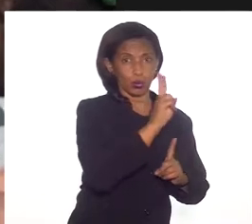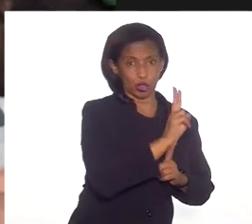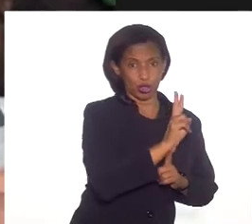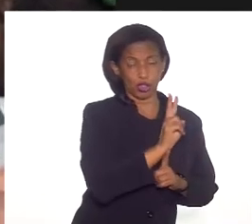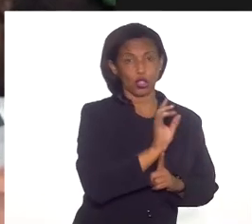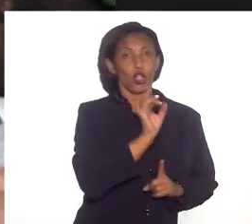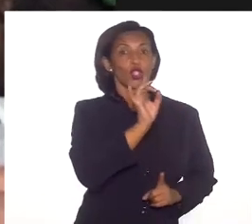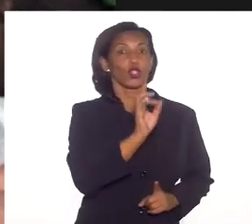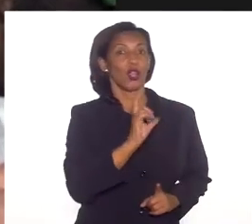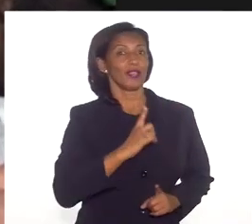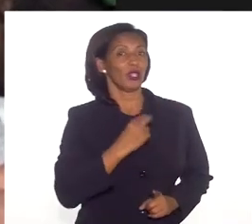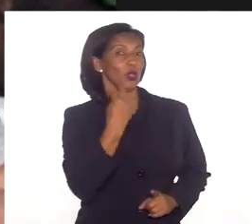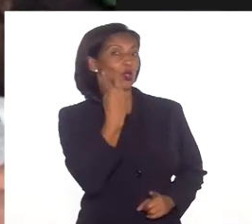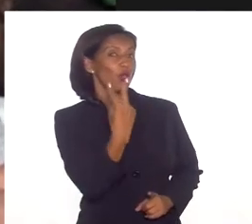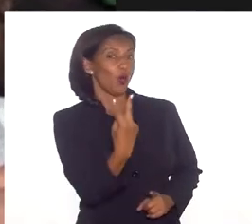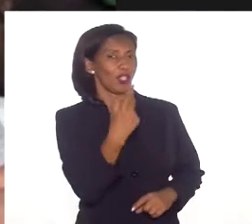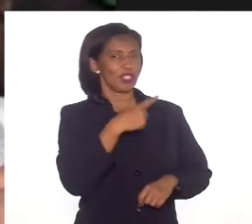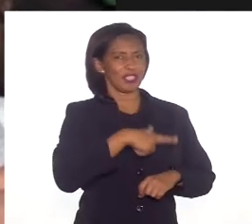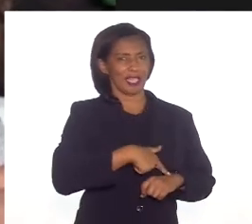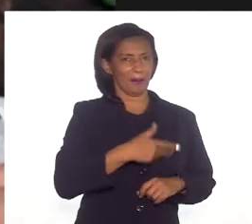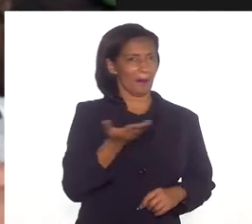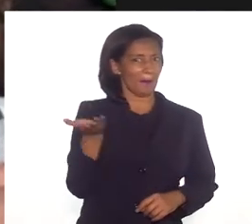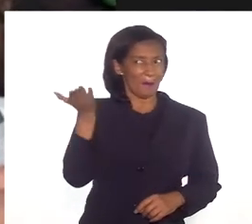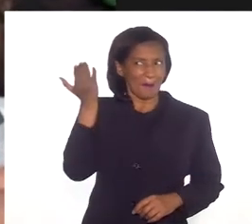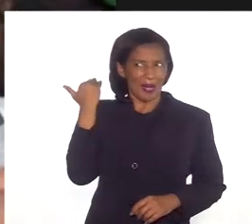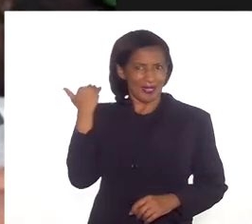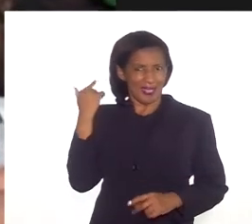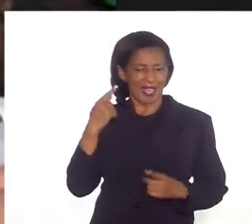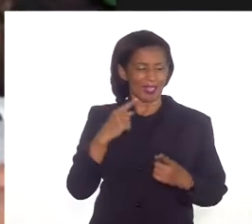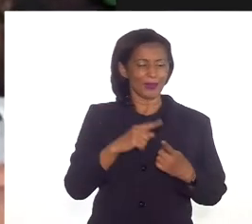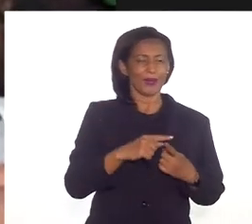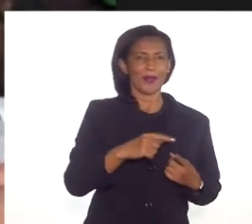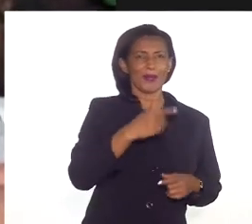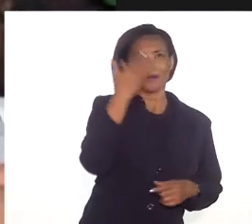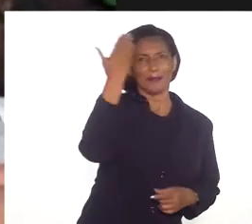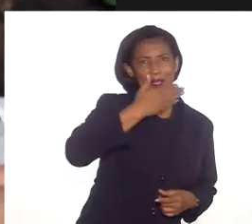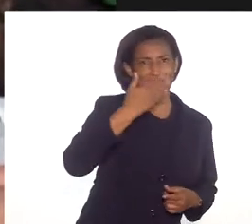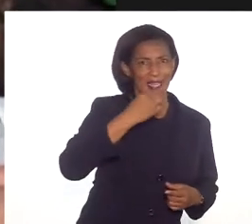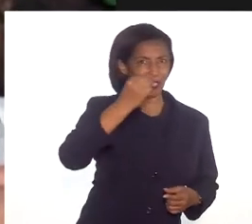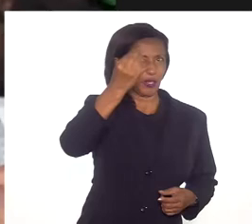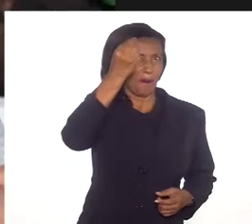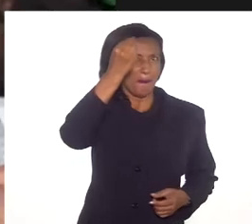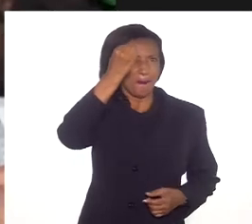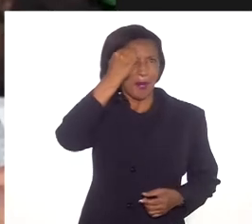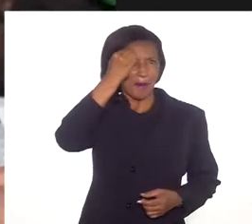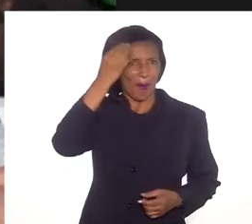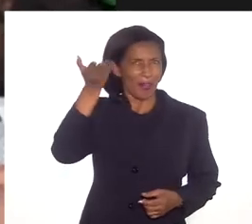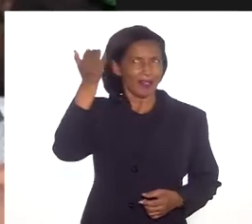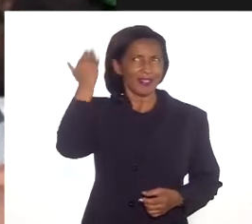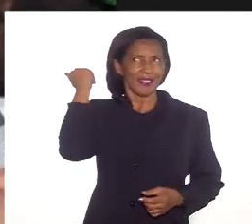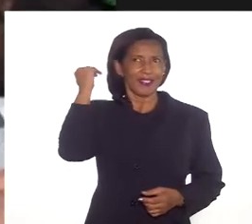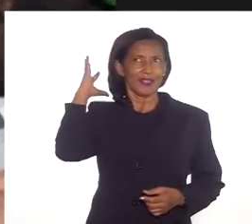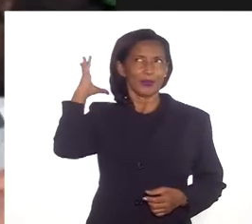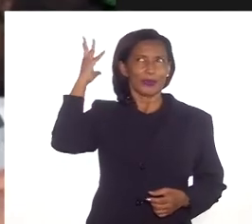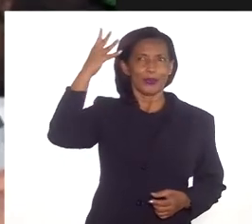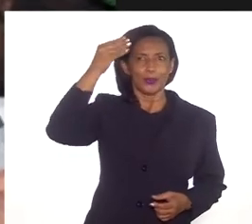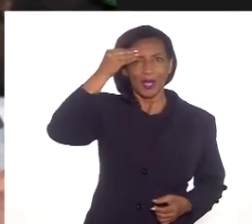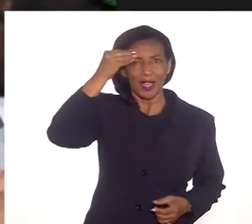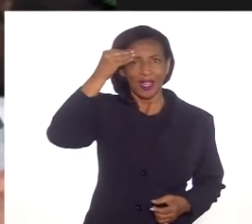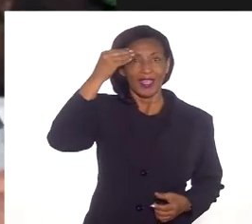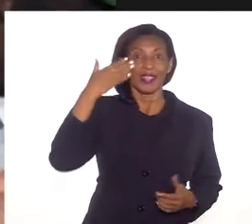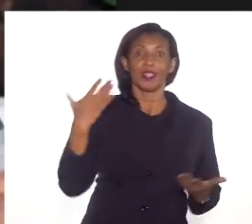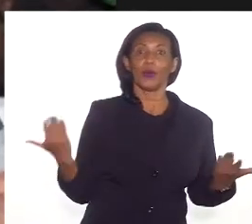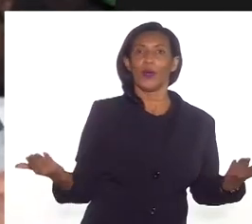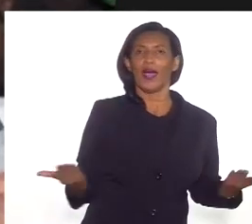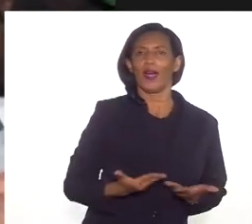só existem dois tempos: o passado e o presente. O passado é o tempo da memória, e o presente é o tempo do agora. A memória é